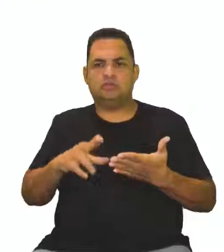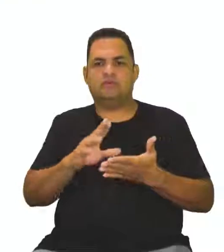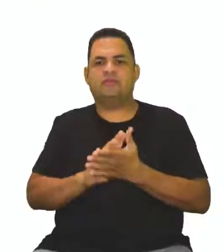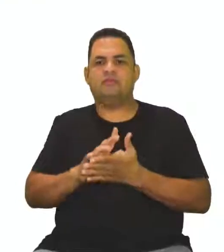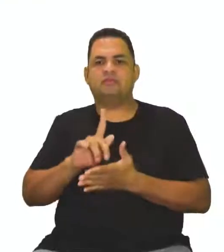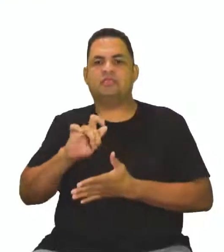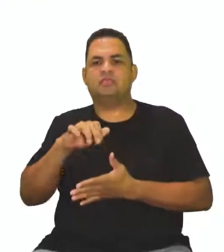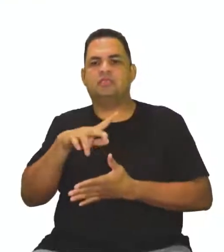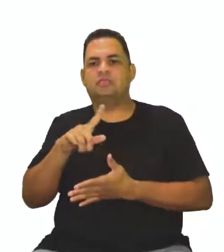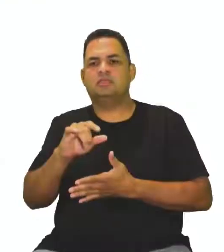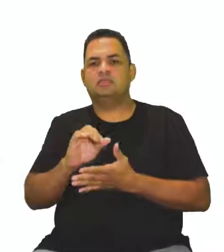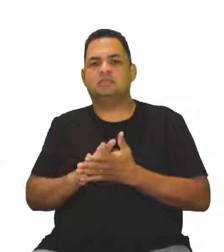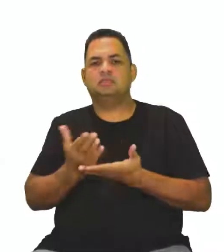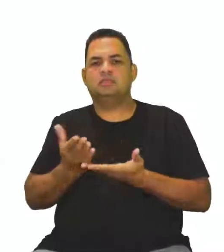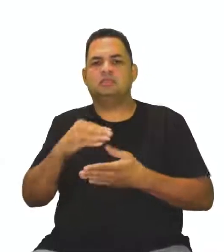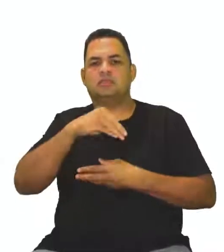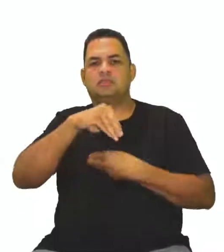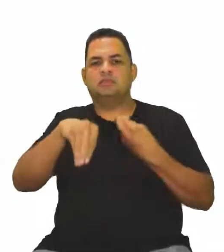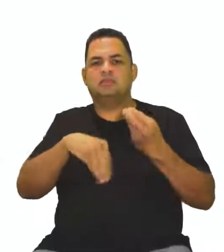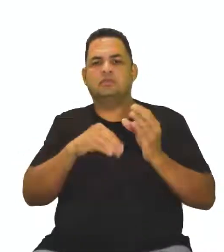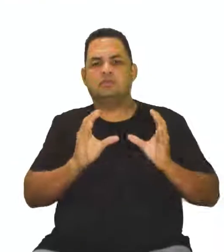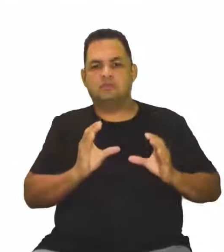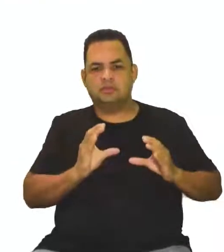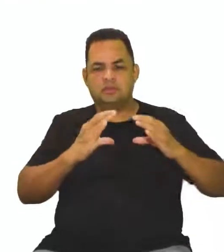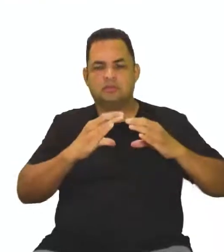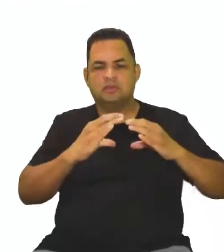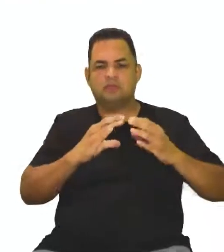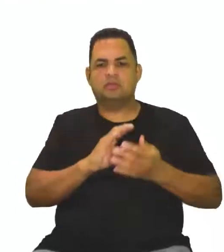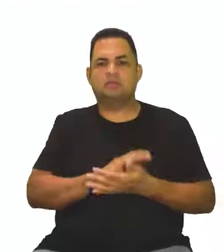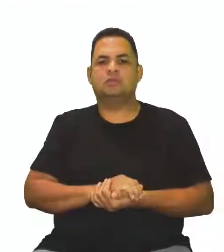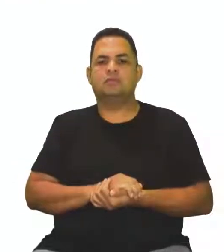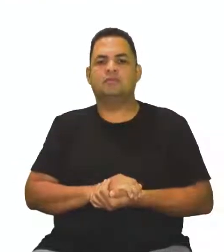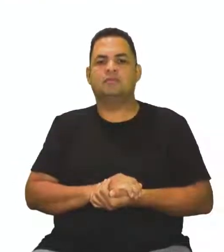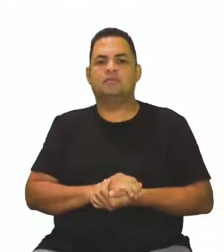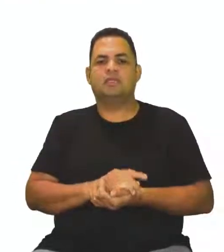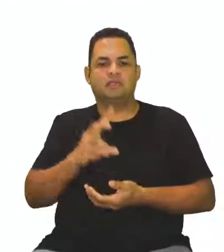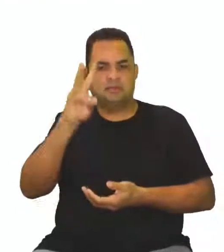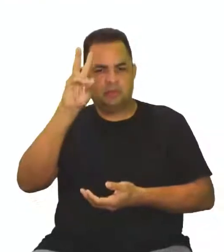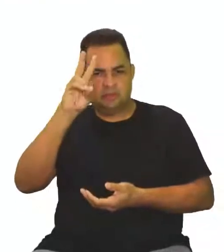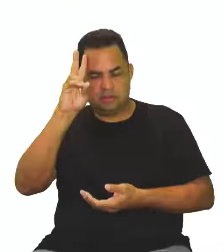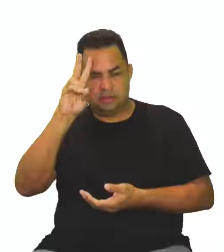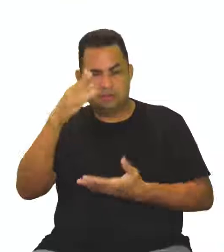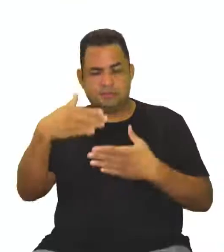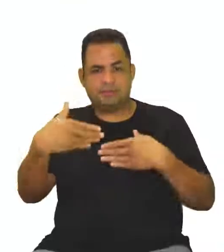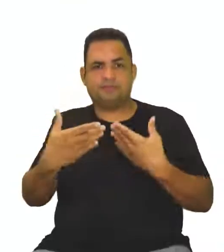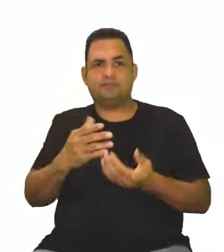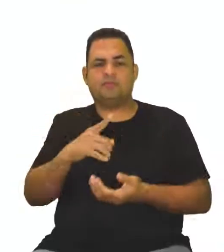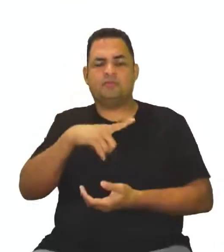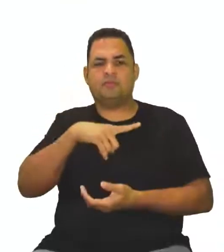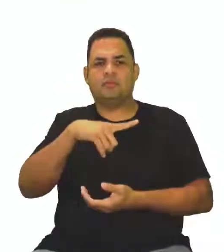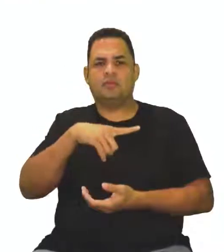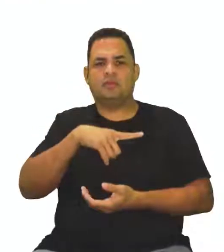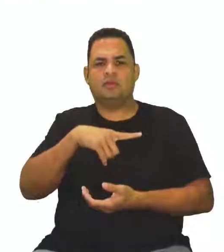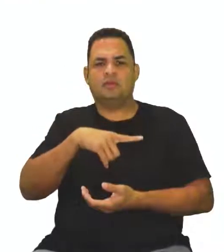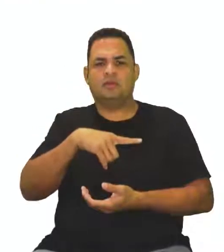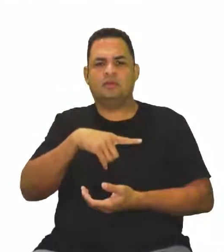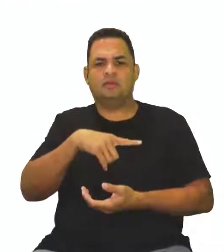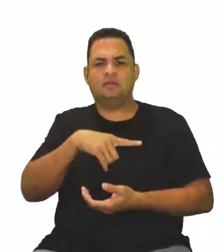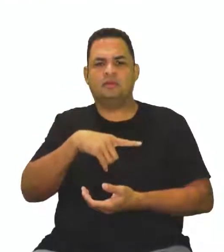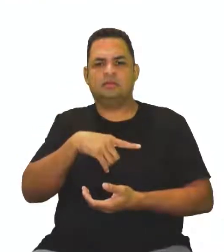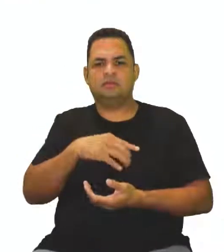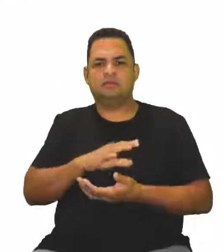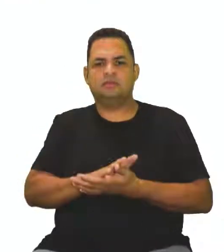estão envolvidas em circuito elétrico. Aí você vai lembrar, nós temos aí